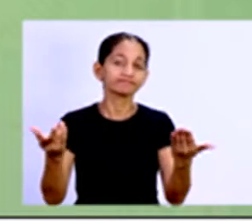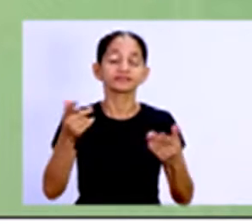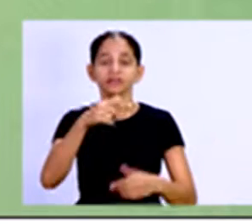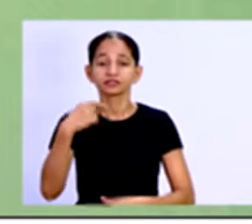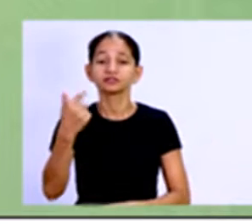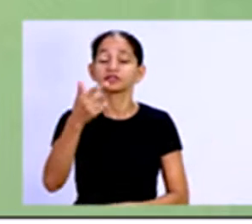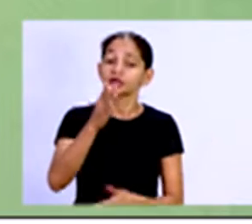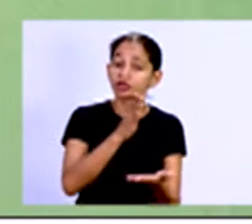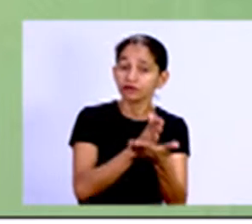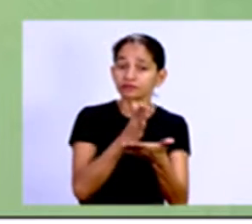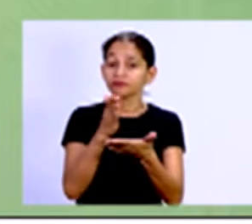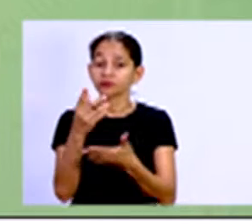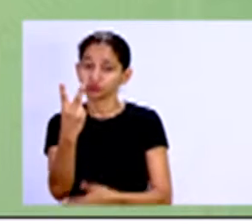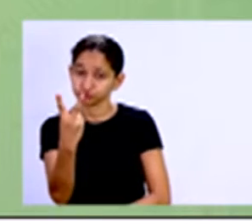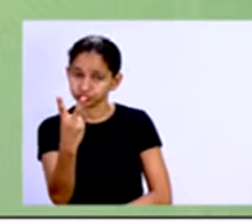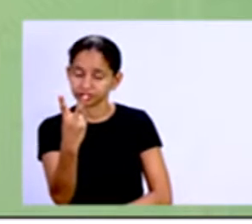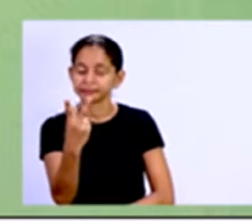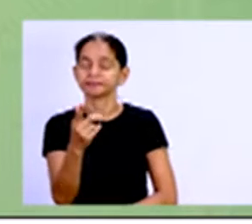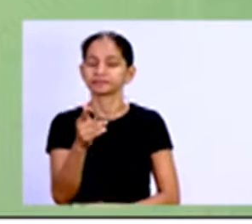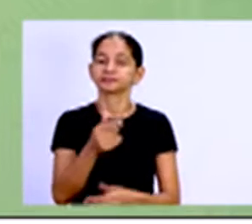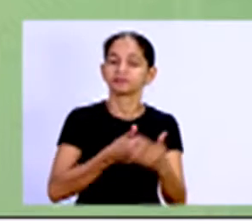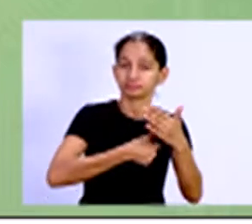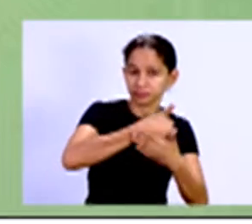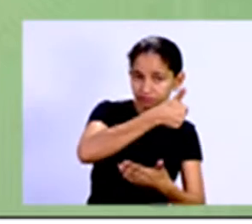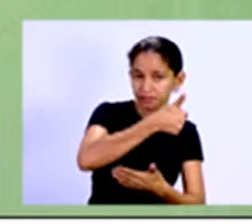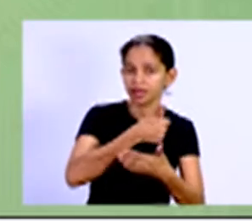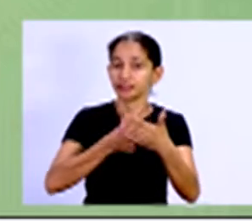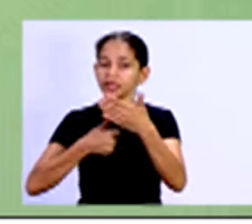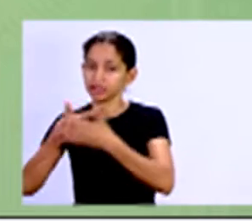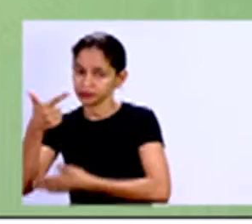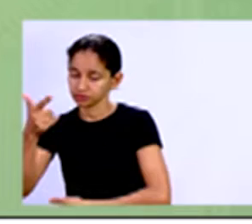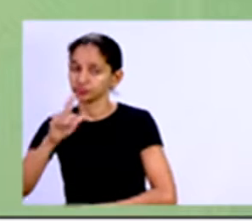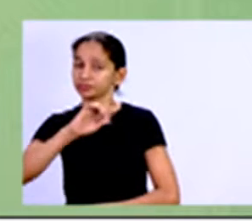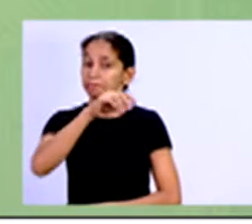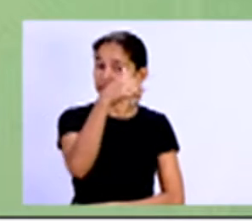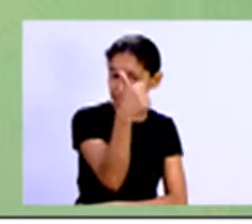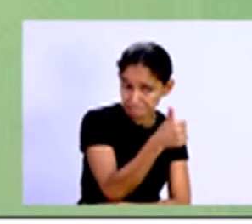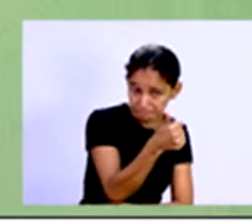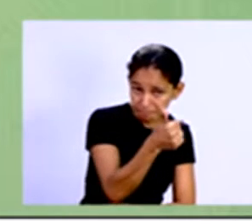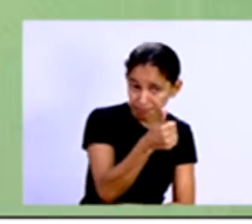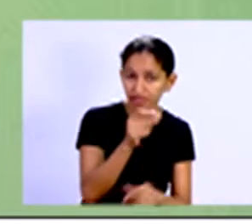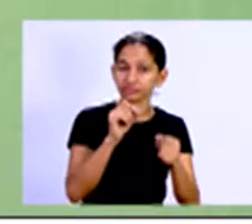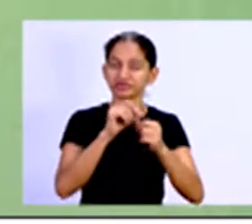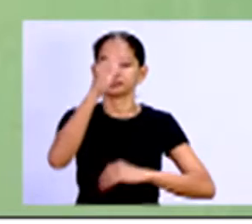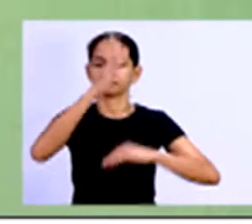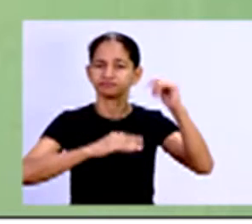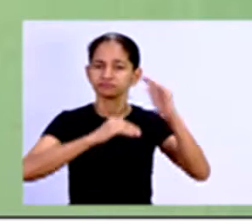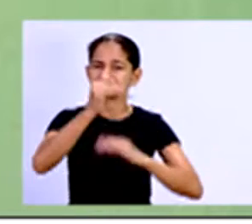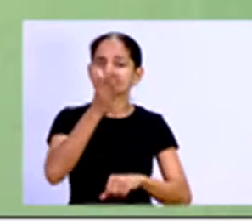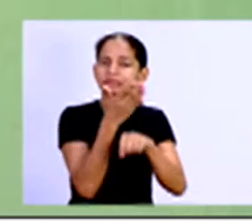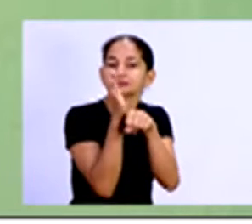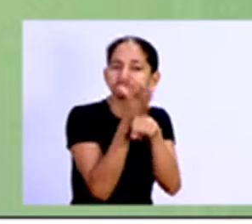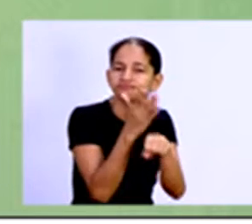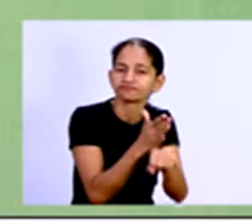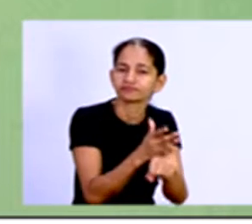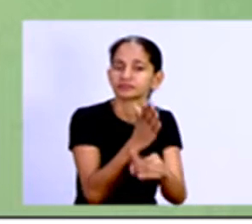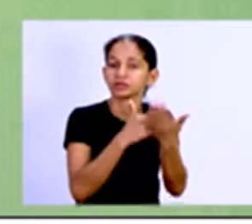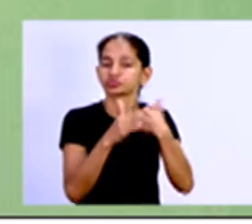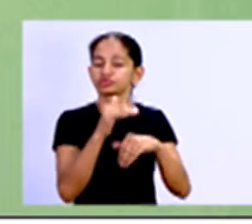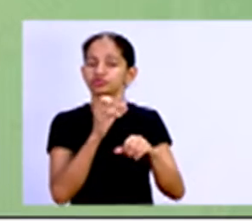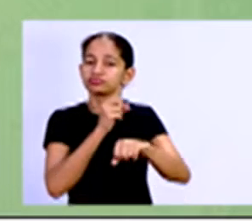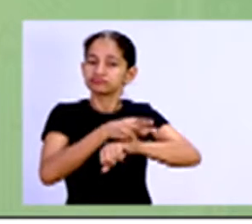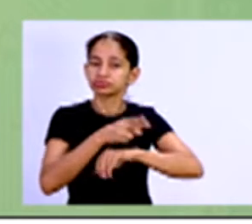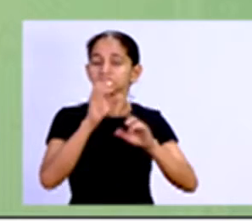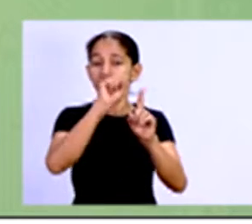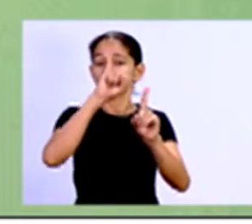duas etapas e que vai executar então duas funções importantes: preparar o indivíduo para os papéis sociais que ele